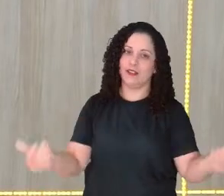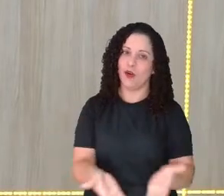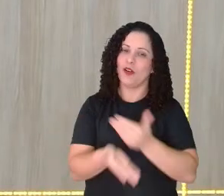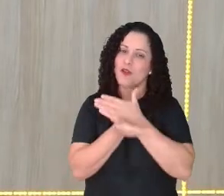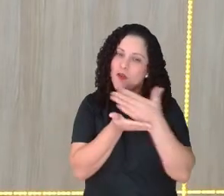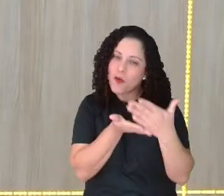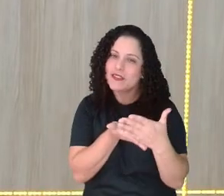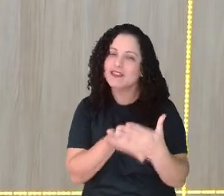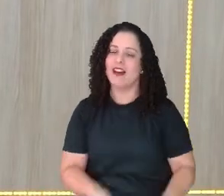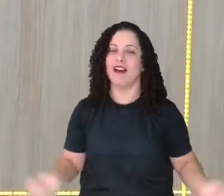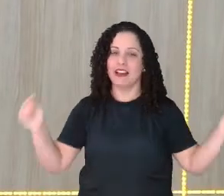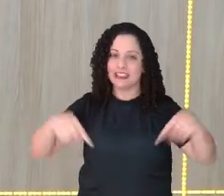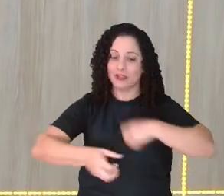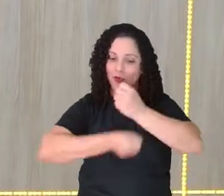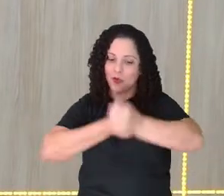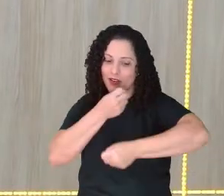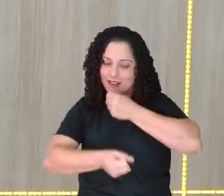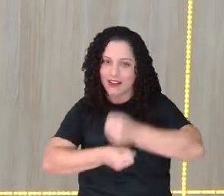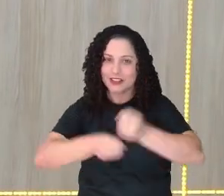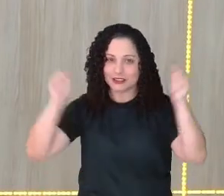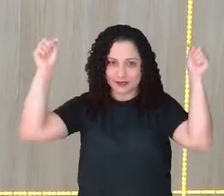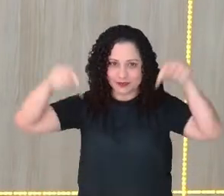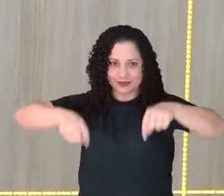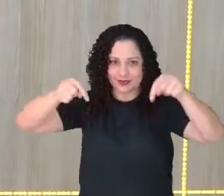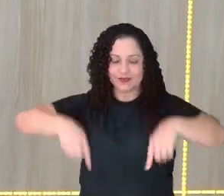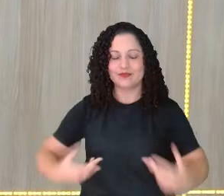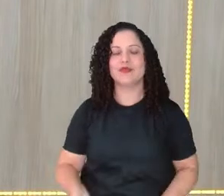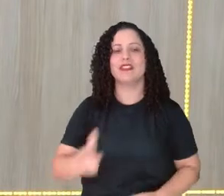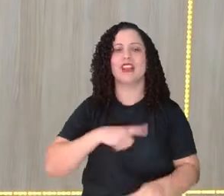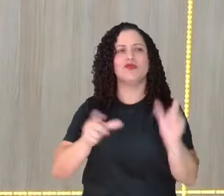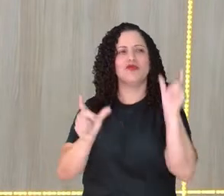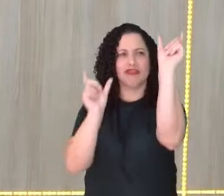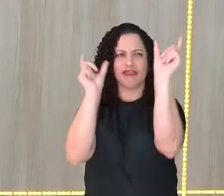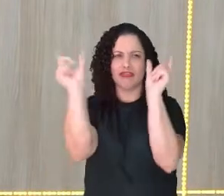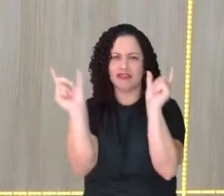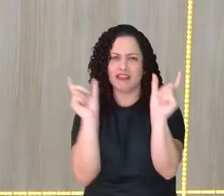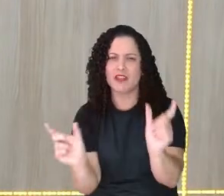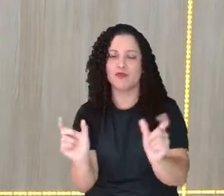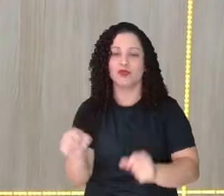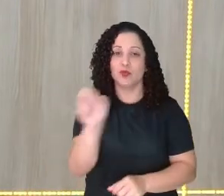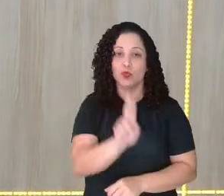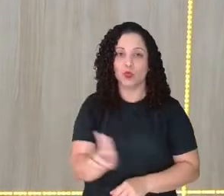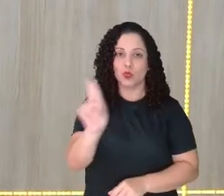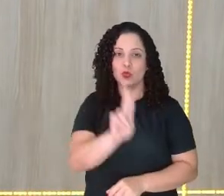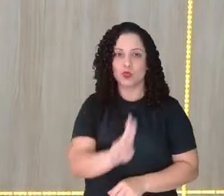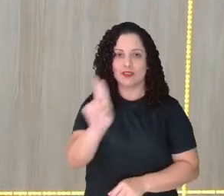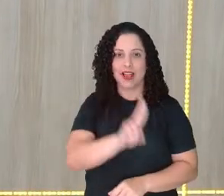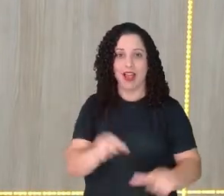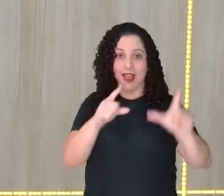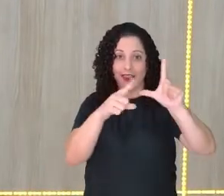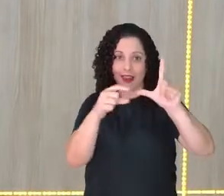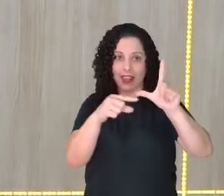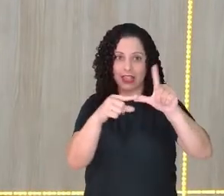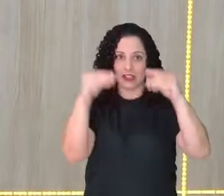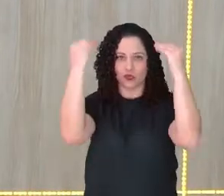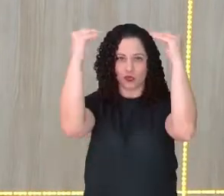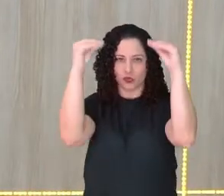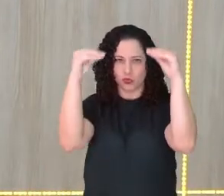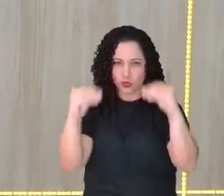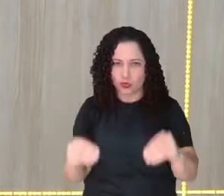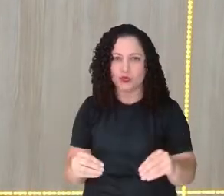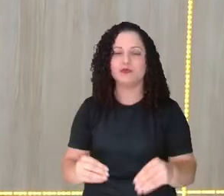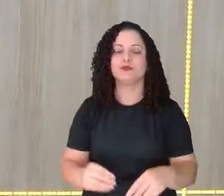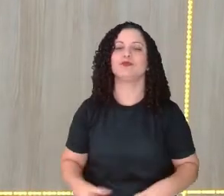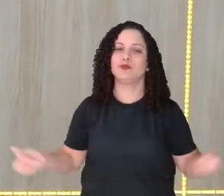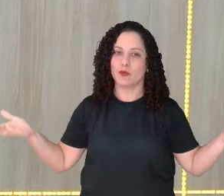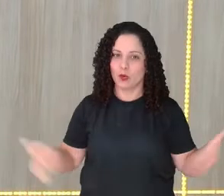quando a gente começa a introduzir aí os termos desconhecidos, né, as letrinhas, que a gente chama de incógnita, tá bom?